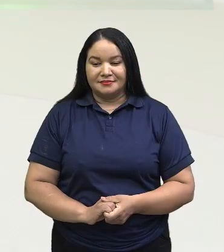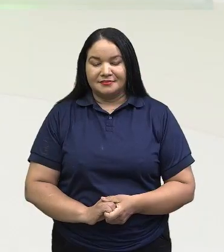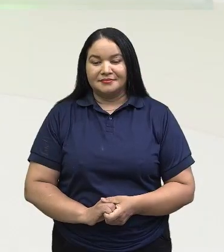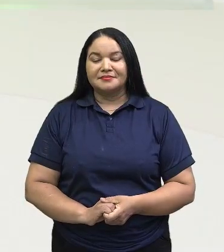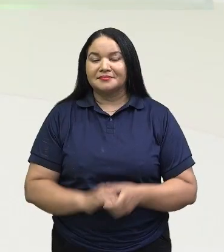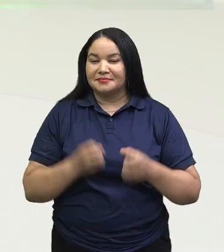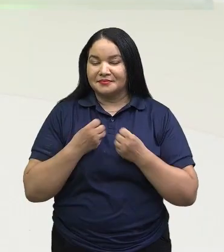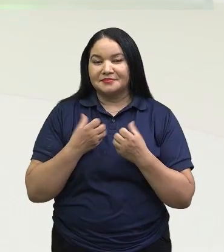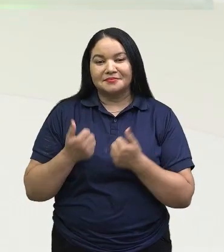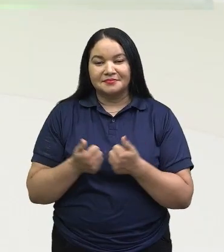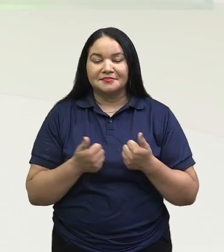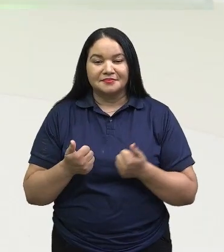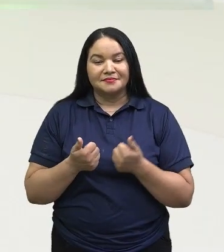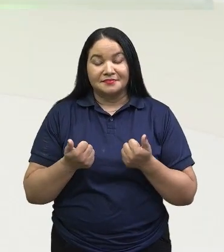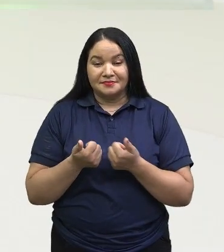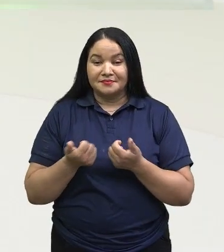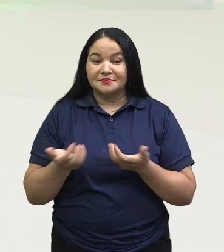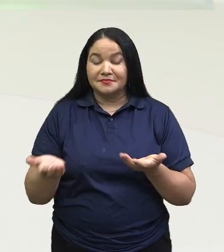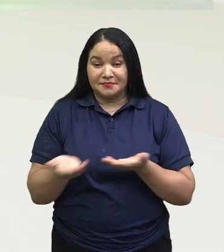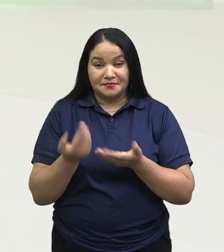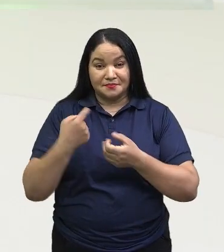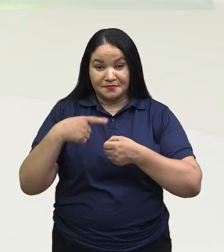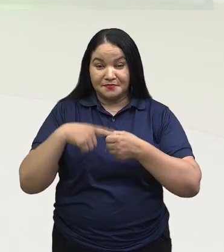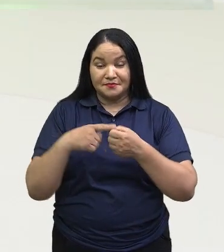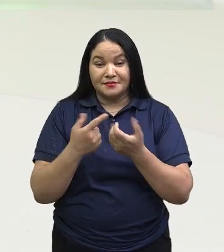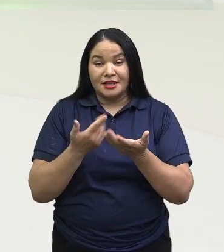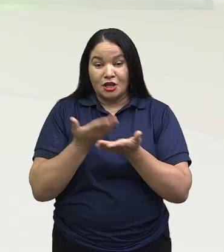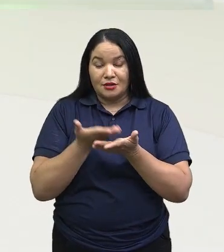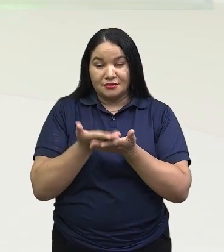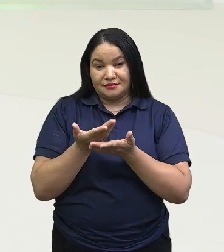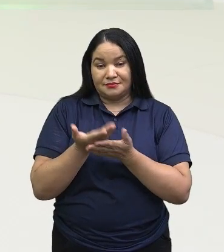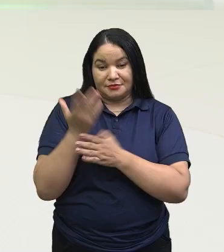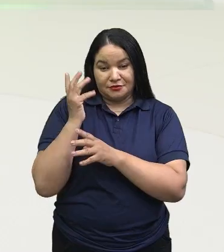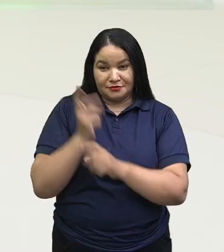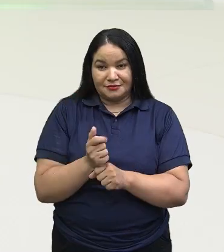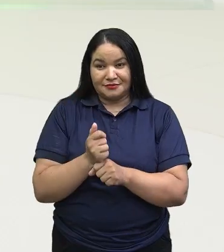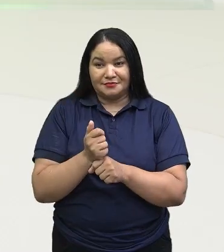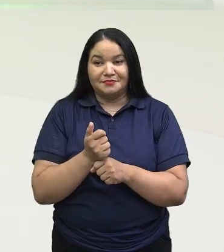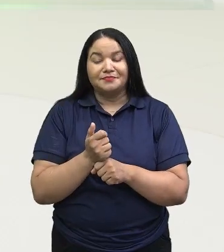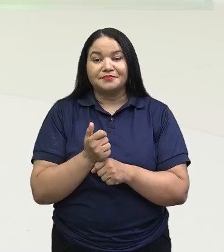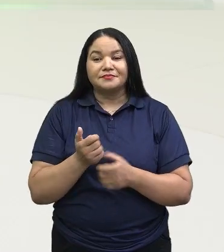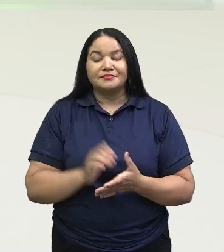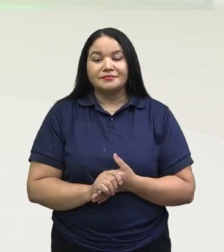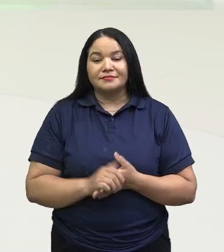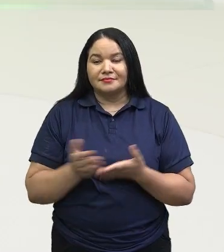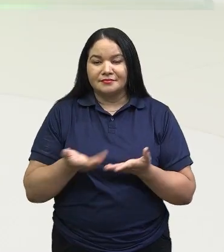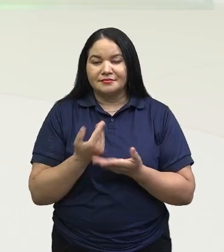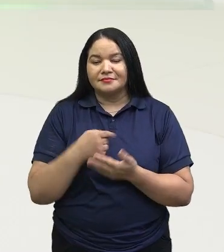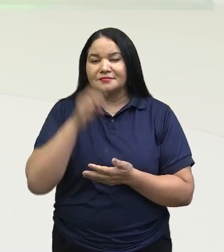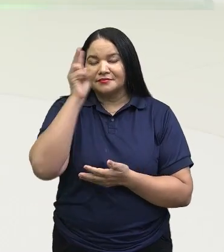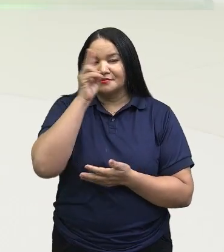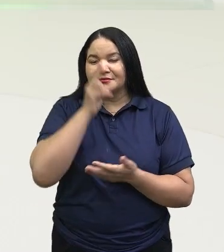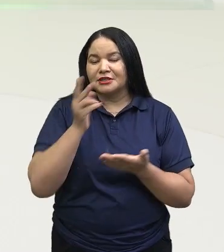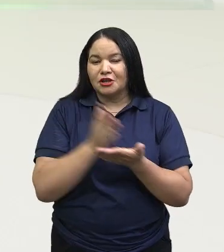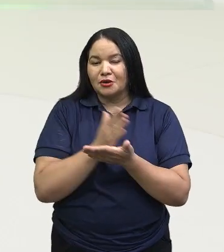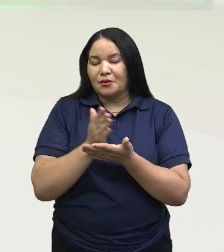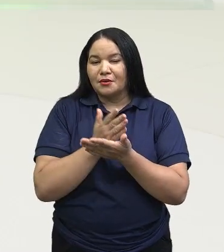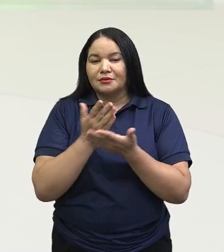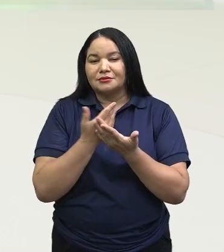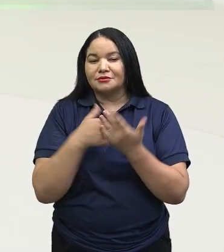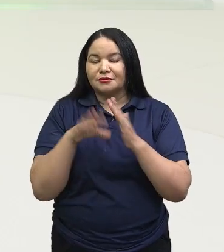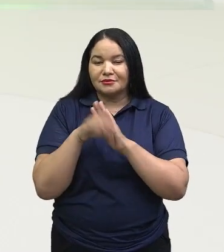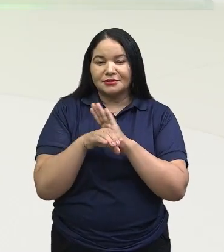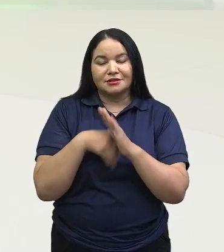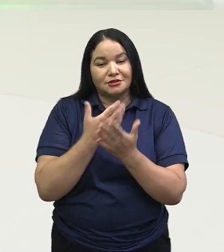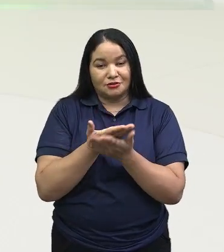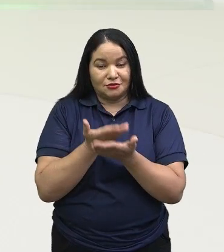Muito bem, pessoal, estamos de volta agora para a nossa aula de revisão aqui da unidade 2. Vamos então relembrar alguns conceitos muito importantes que